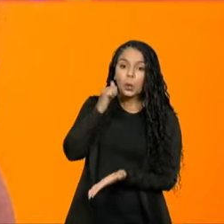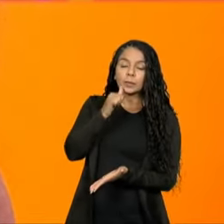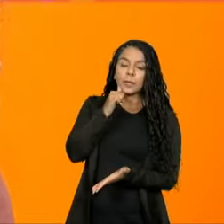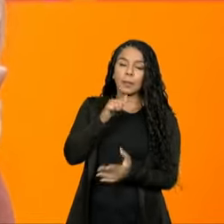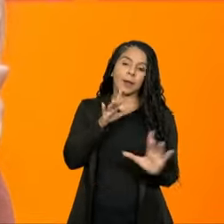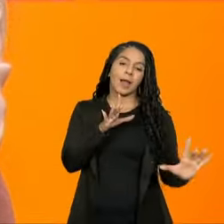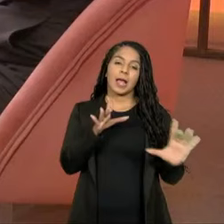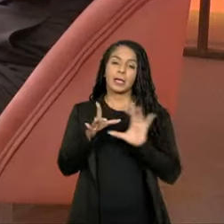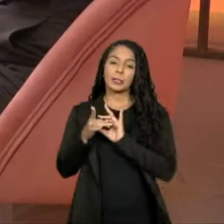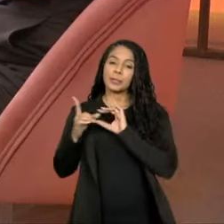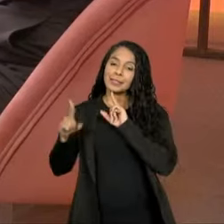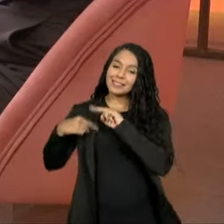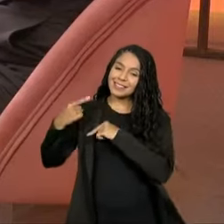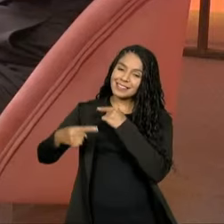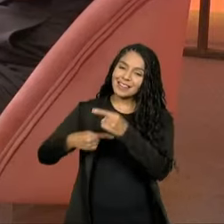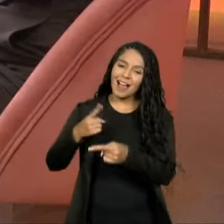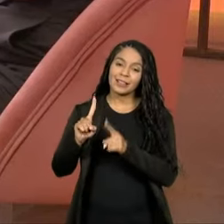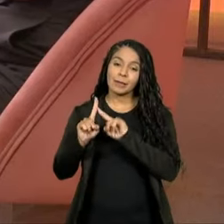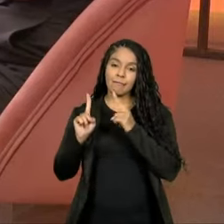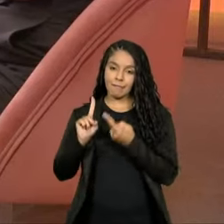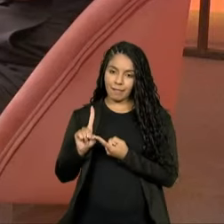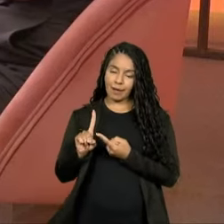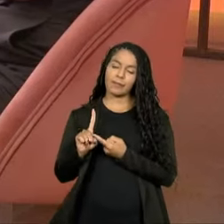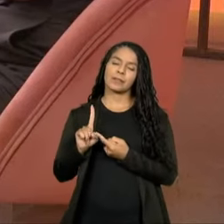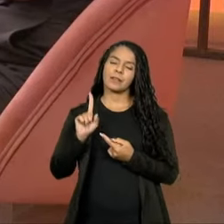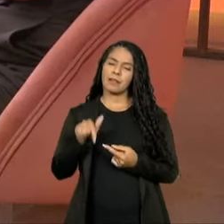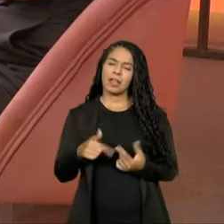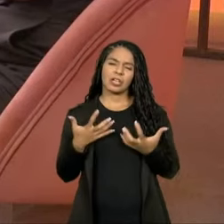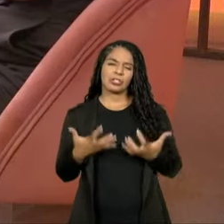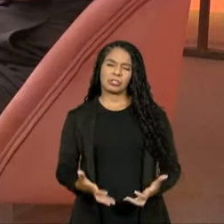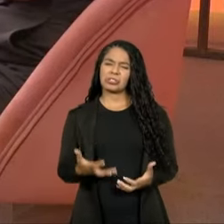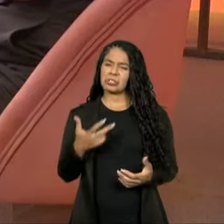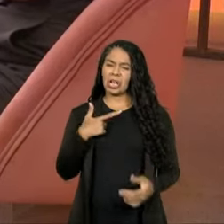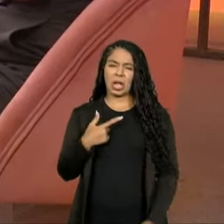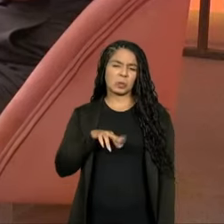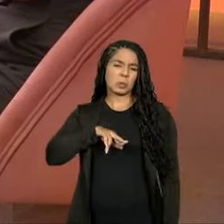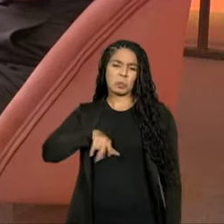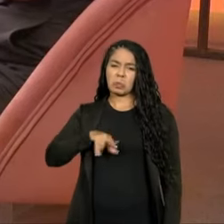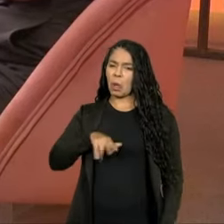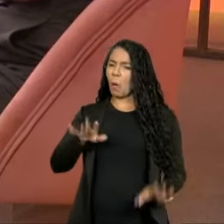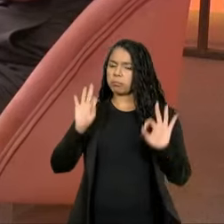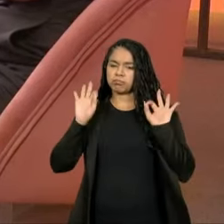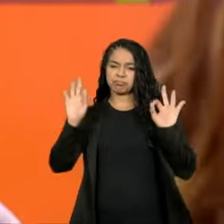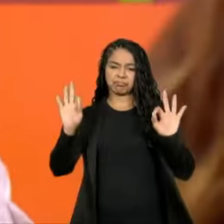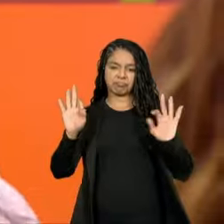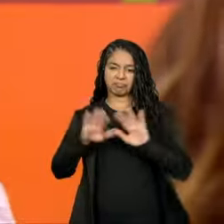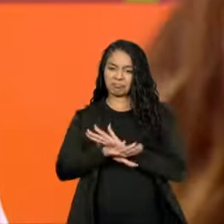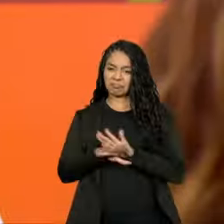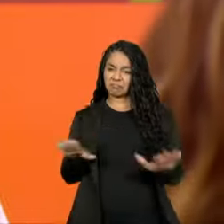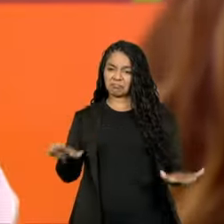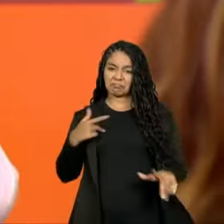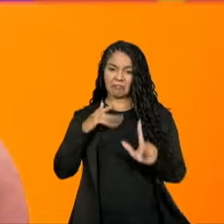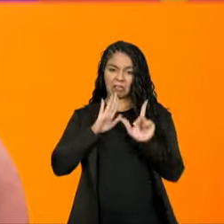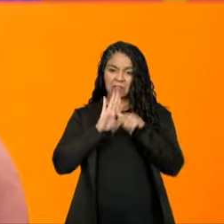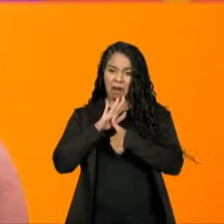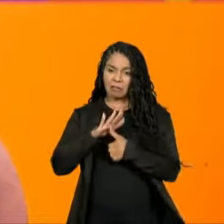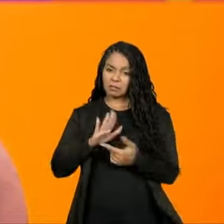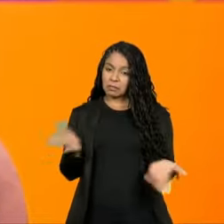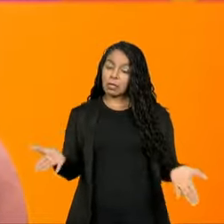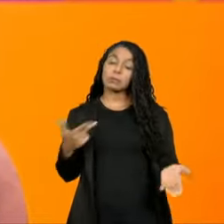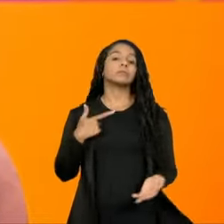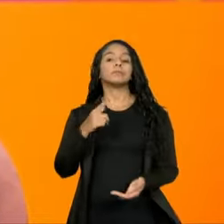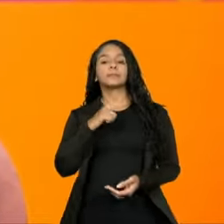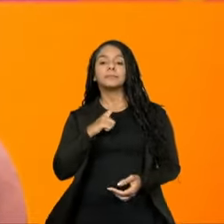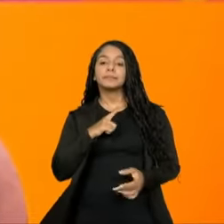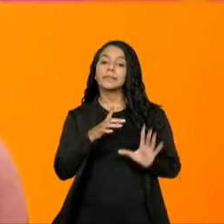muito assim, chato isso. Chatíssimo. É, chatíssimo, demodé, deselegante. Demodé total, deselegante. Mas é isso,